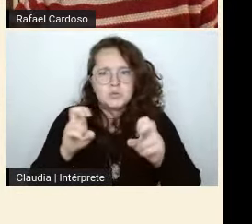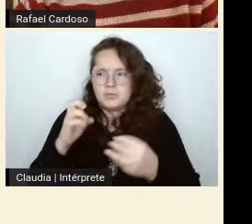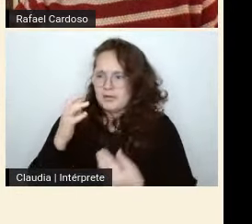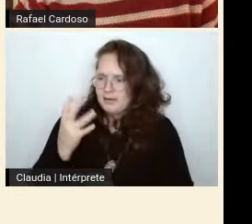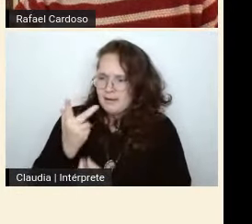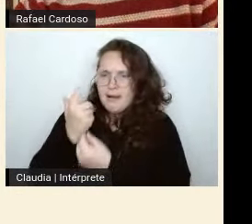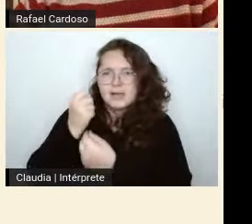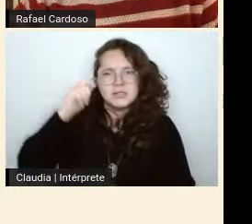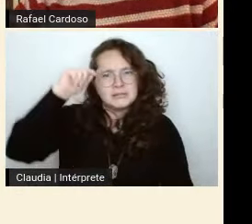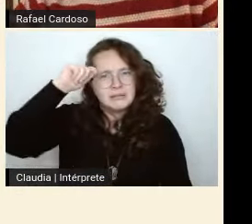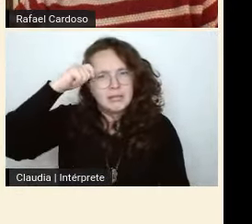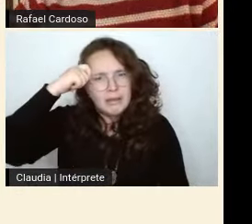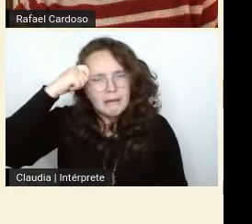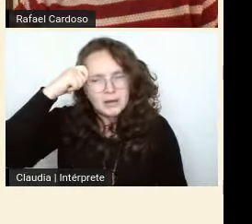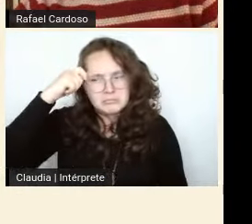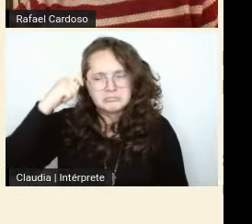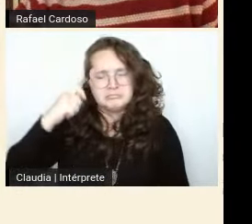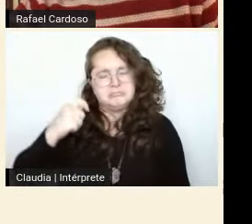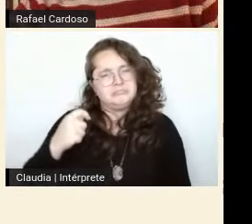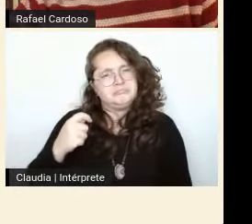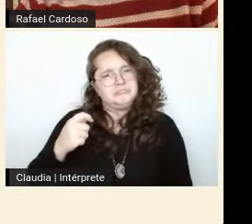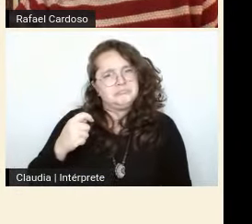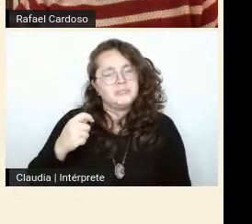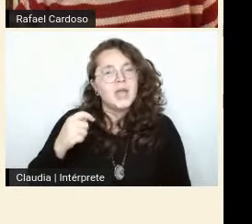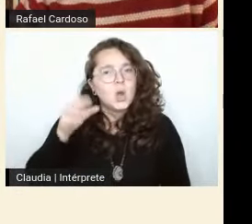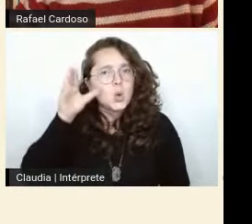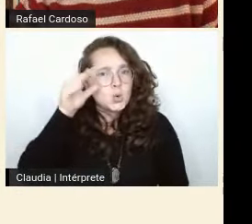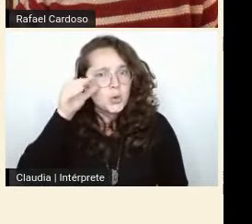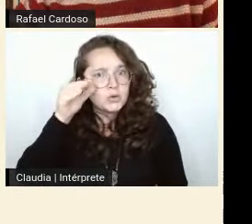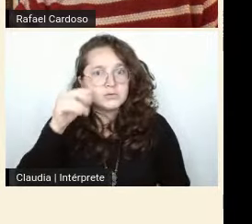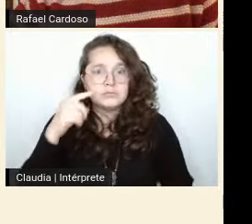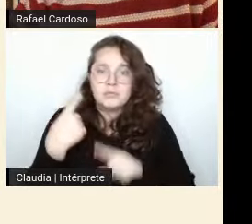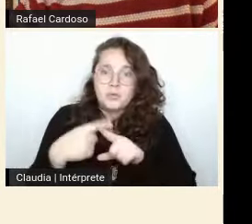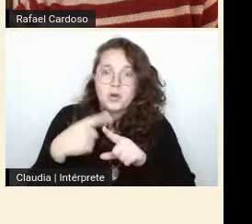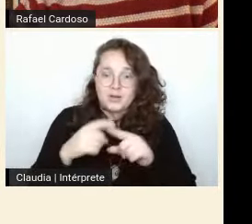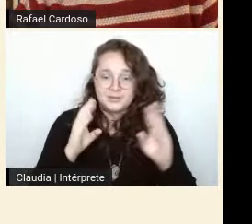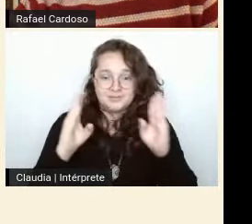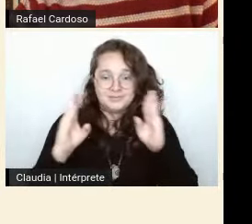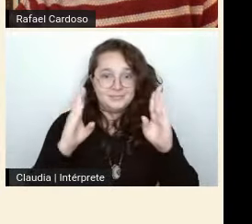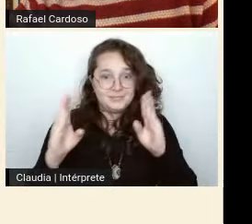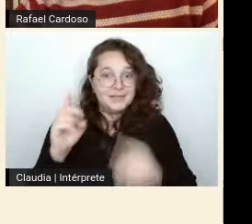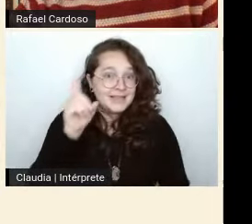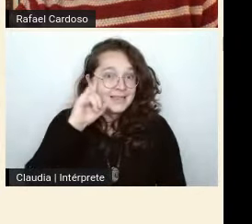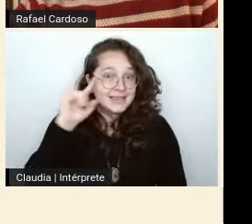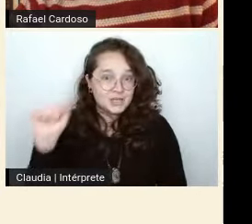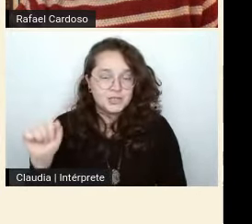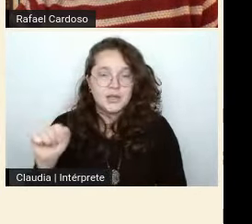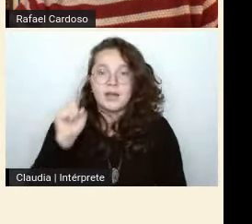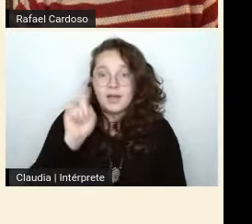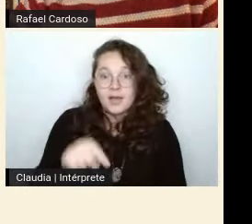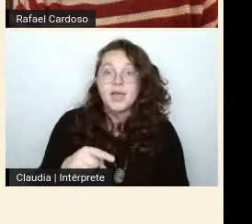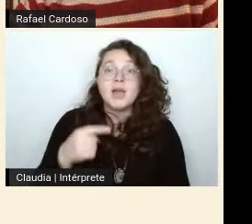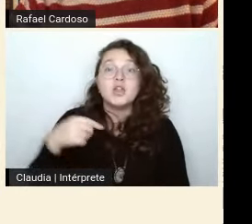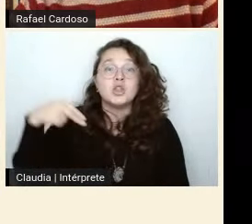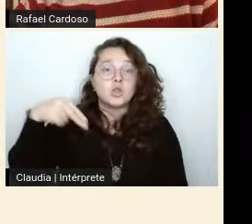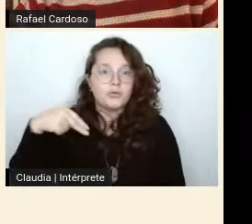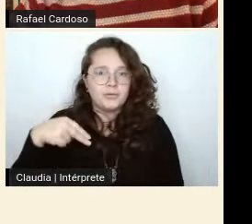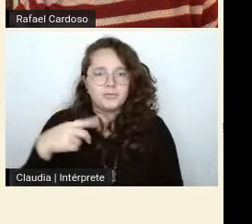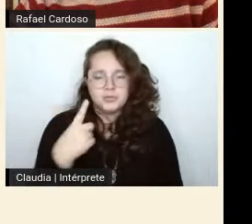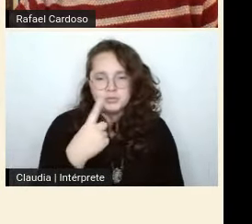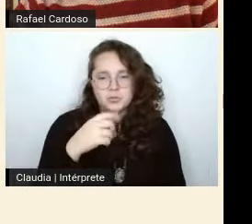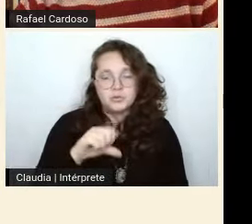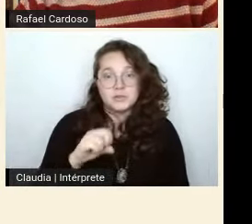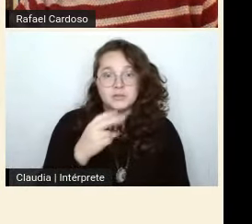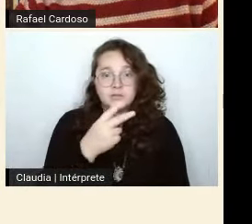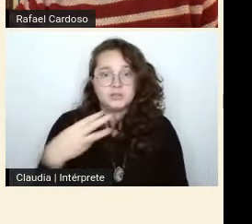é curiosa, entre outros motivos, por sua data. Escrita em novembro de 1923, a carta é